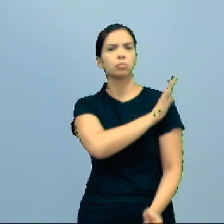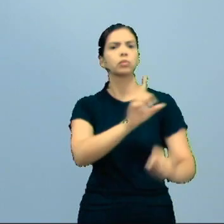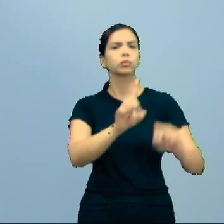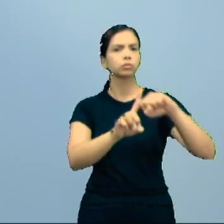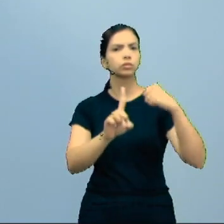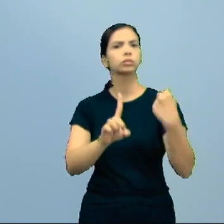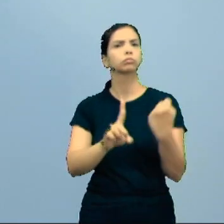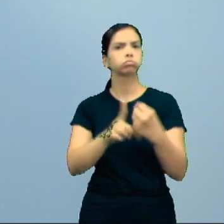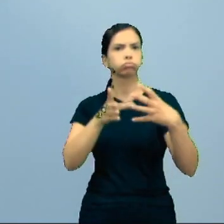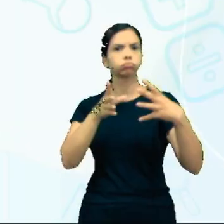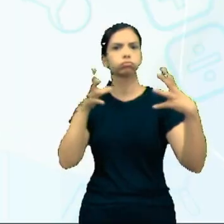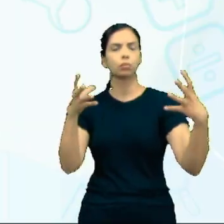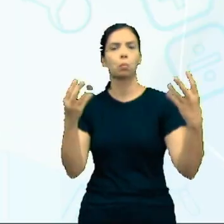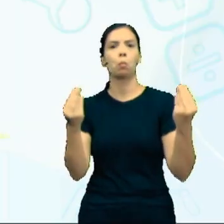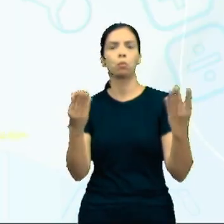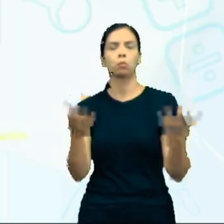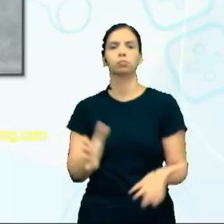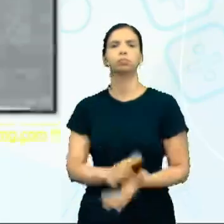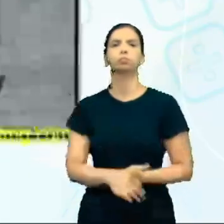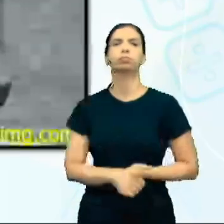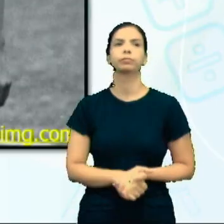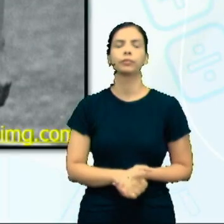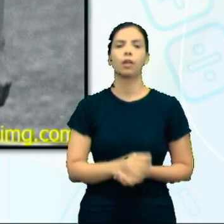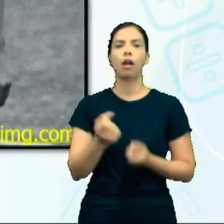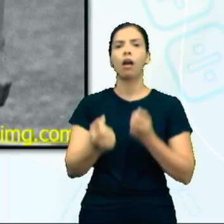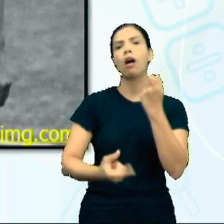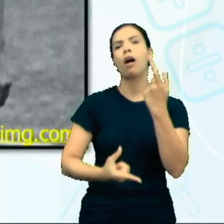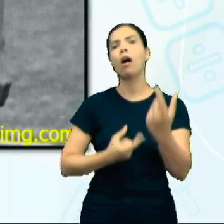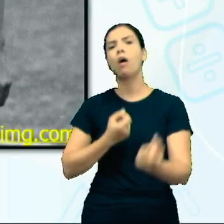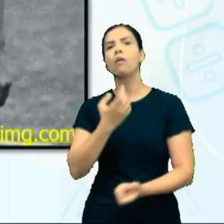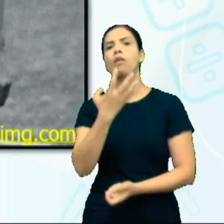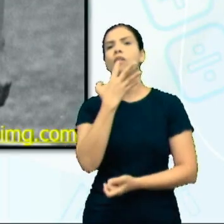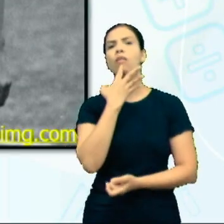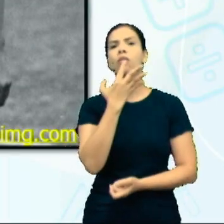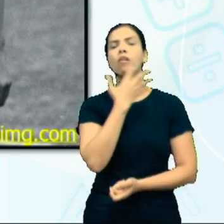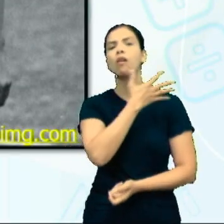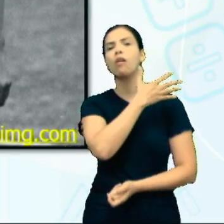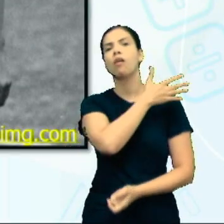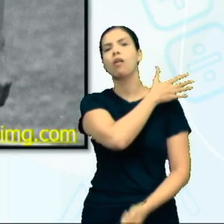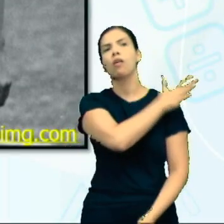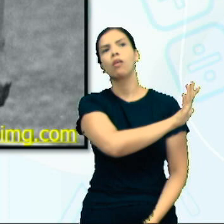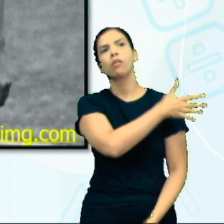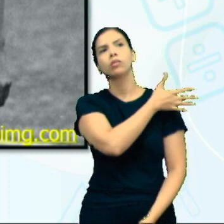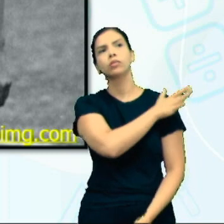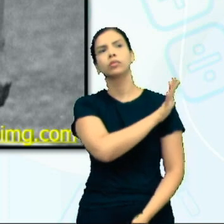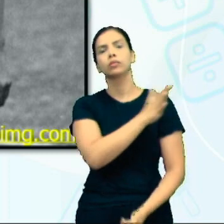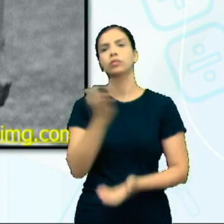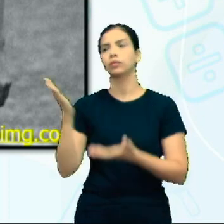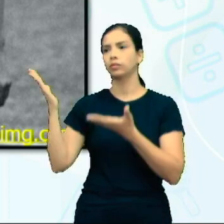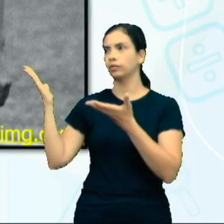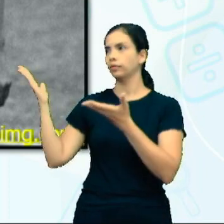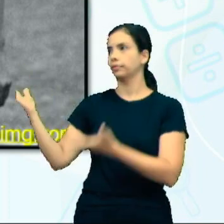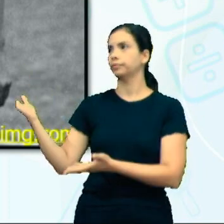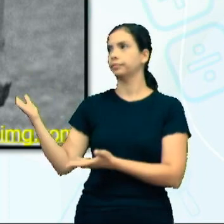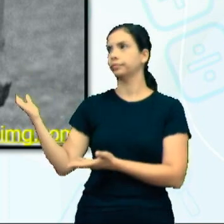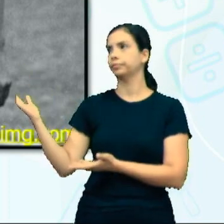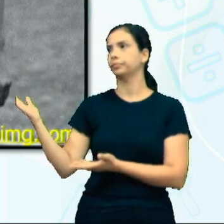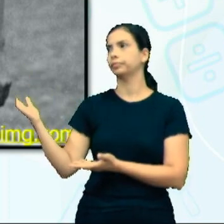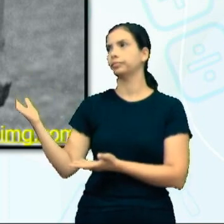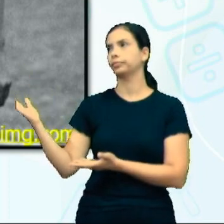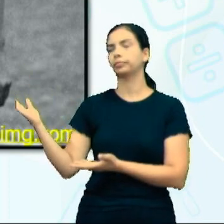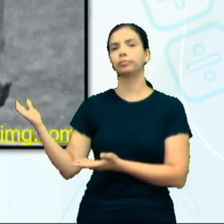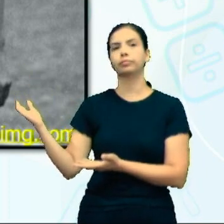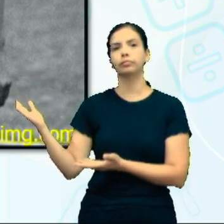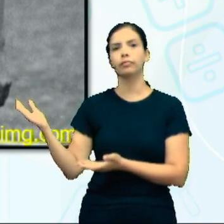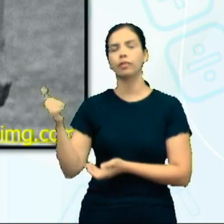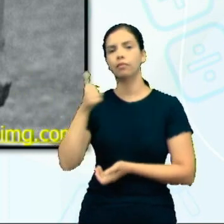escala. Alguns casos mais conhecidos desse preconceito podem ser relatados no caso da